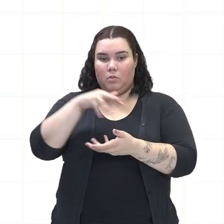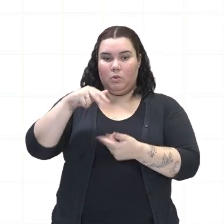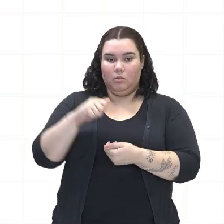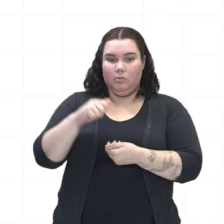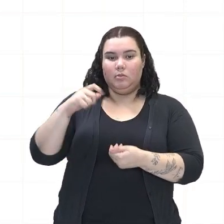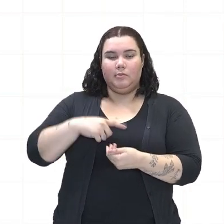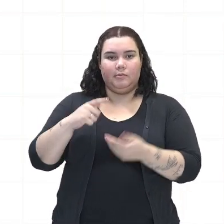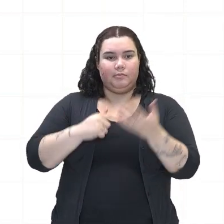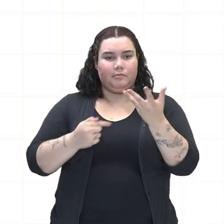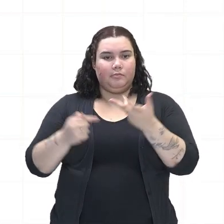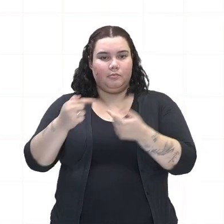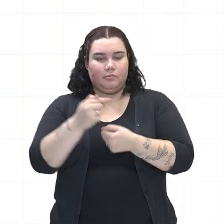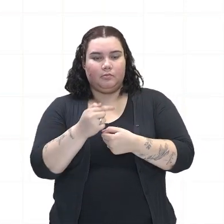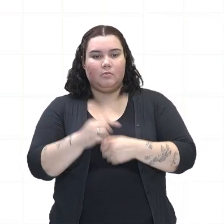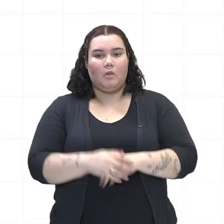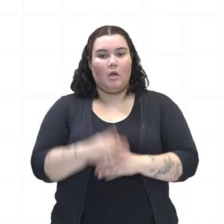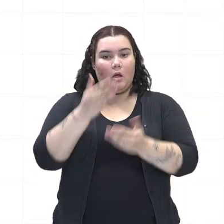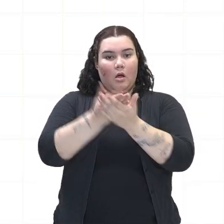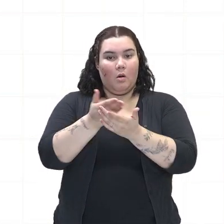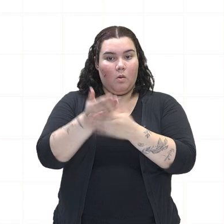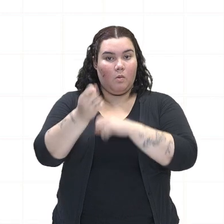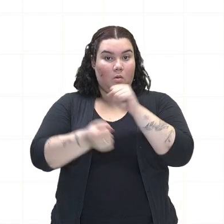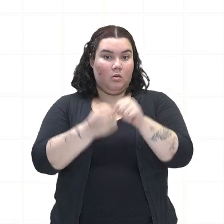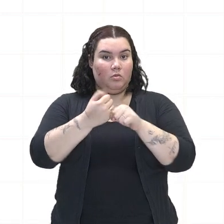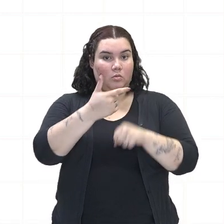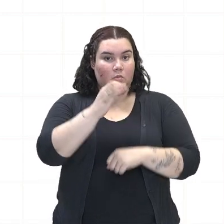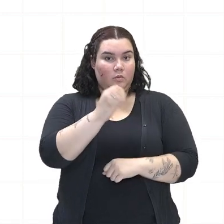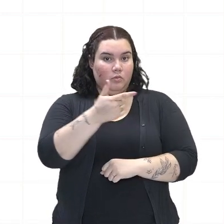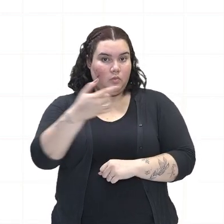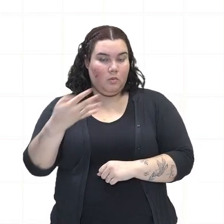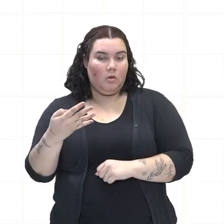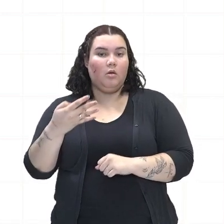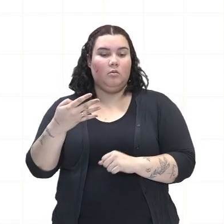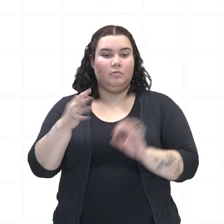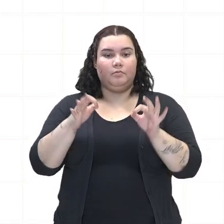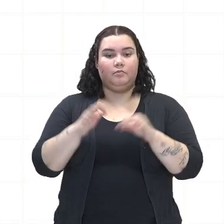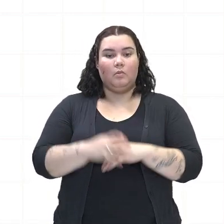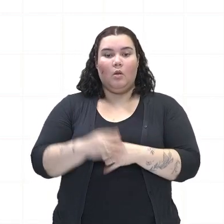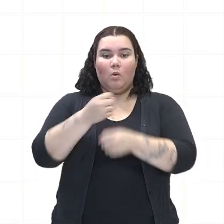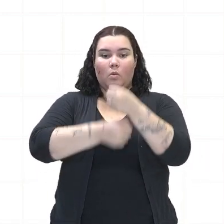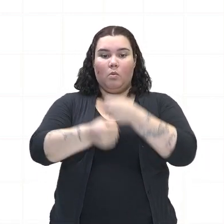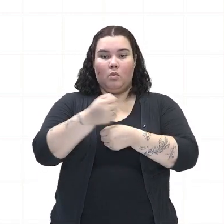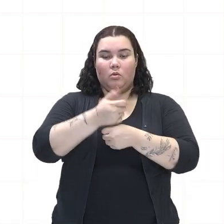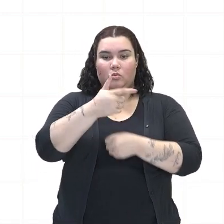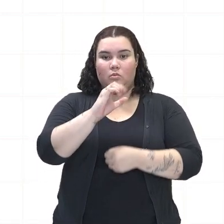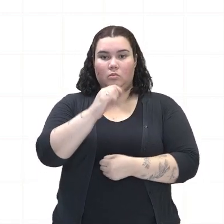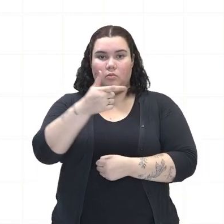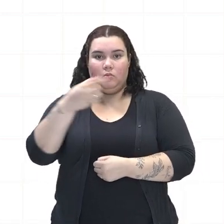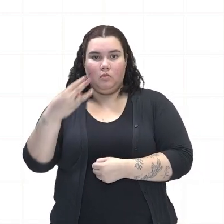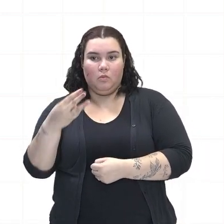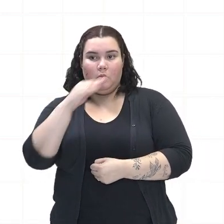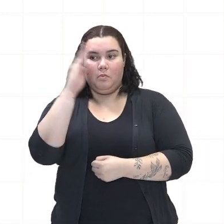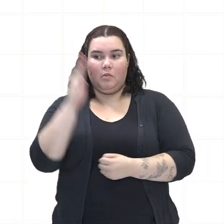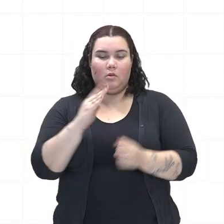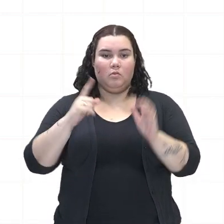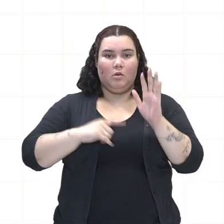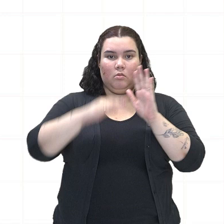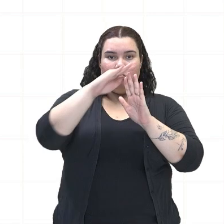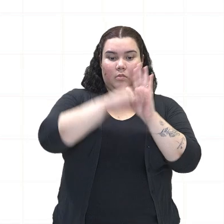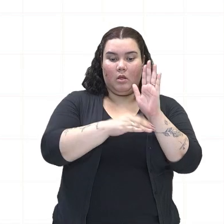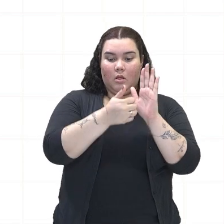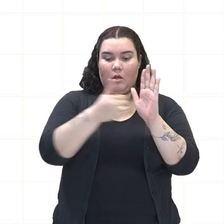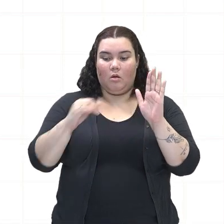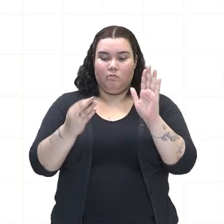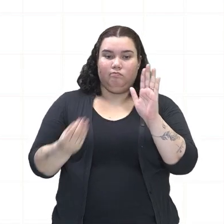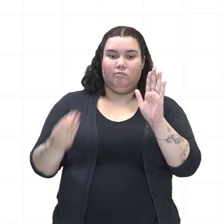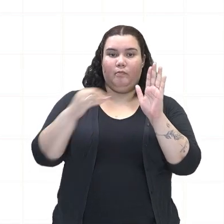recentes, inclusive. Essa aula está sendo transmitida em 2024. Né? Em 2023, o Brasil voltou às 10 maiores economias do